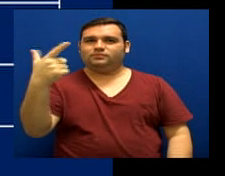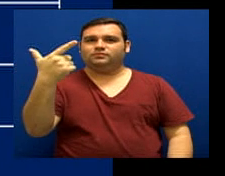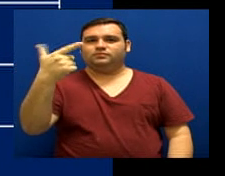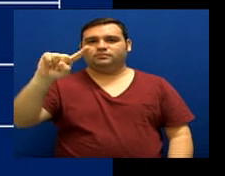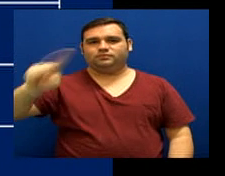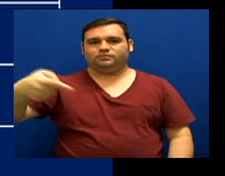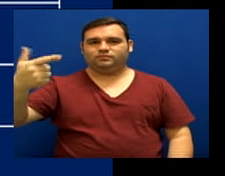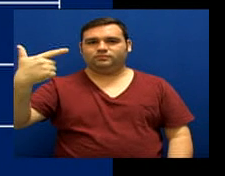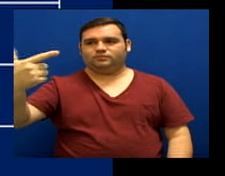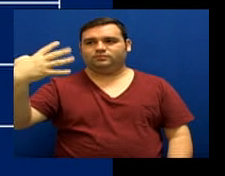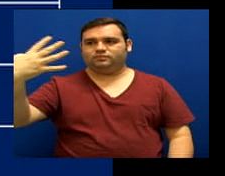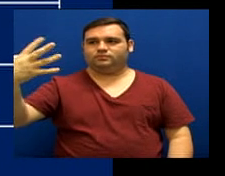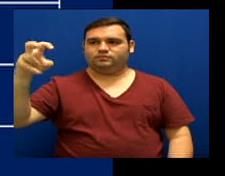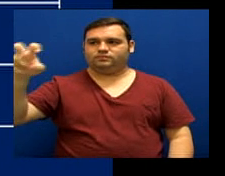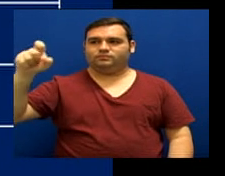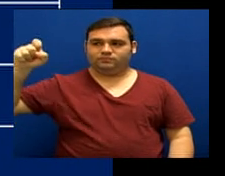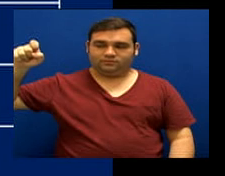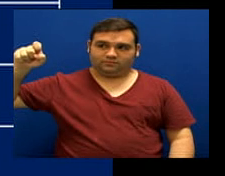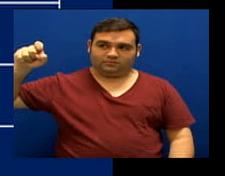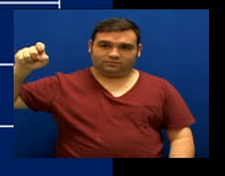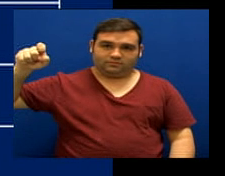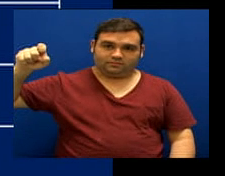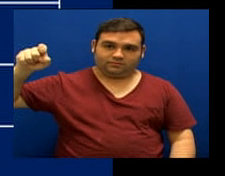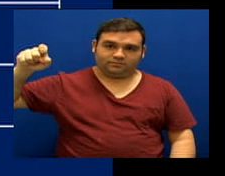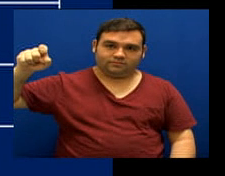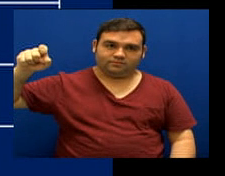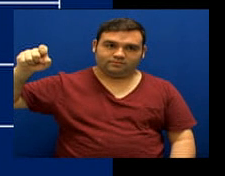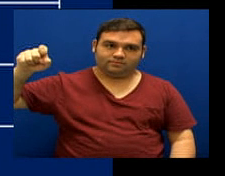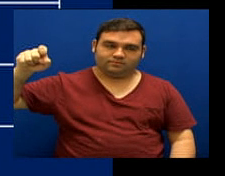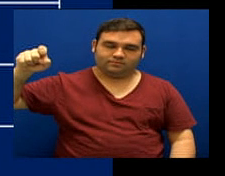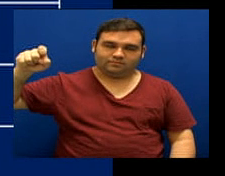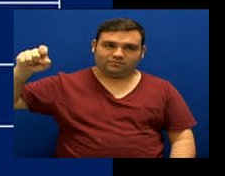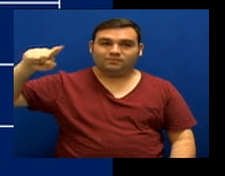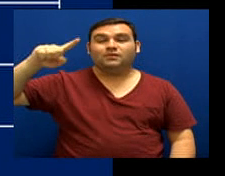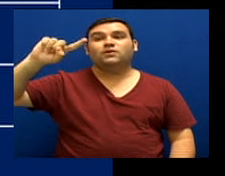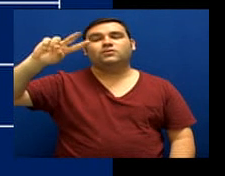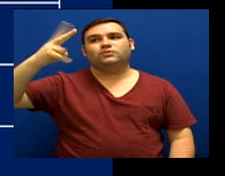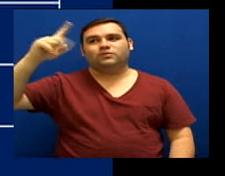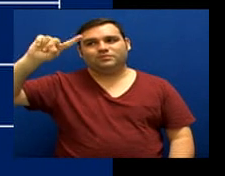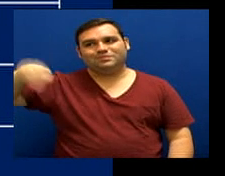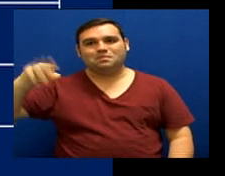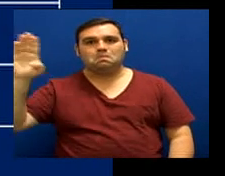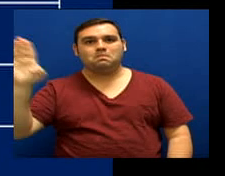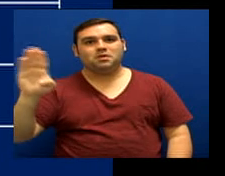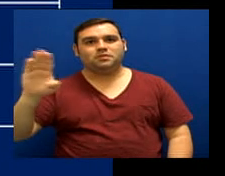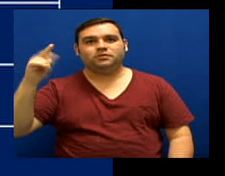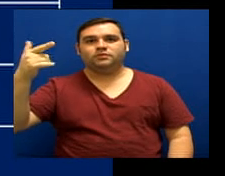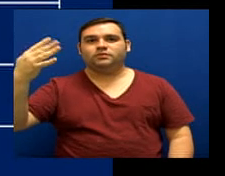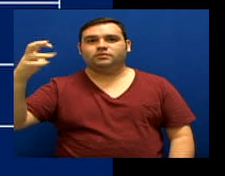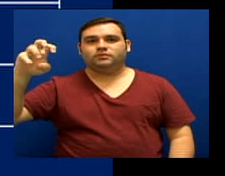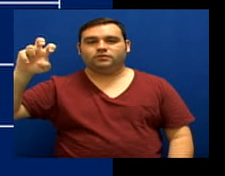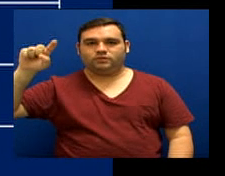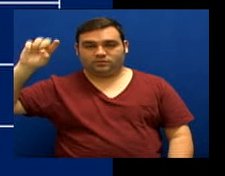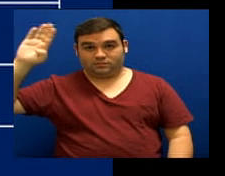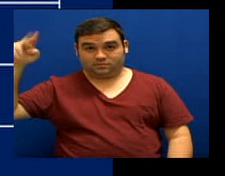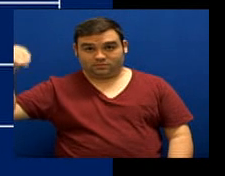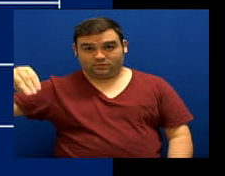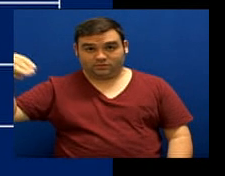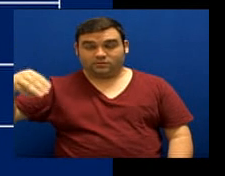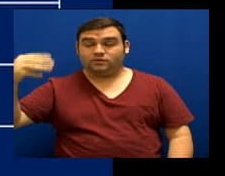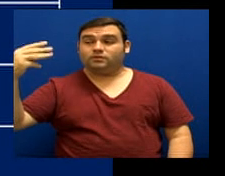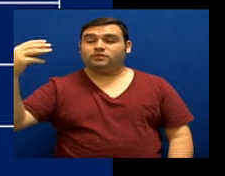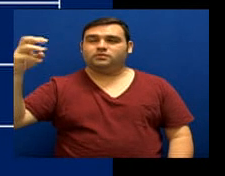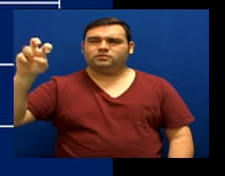milhões 245 2 bilhões 255 milhões trezentos e noventa e oito